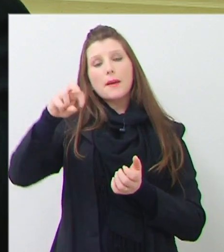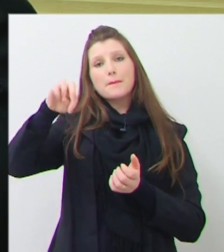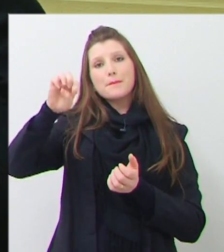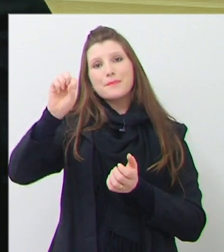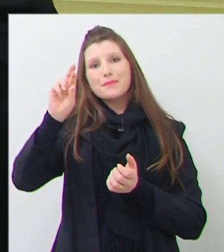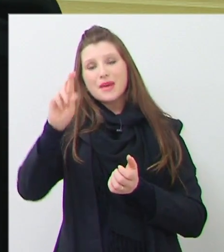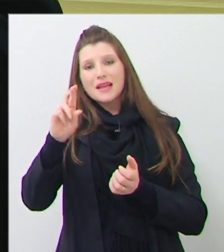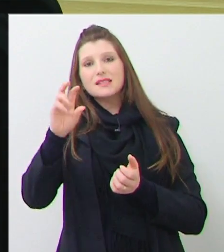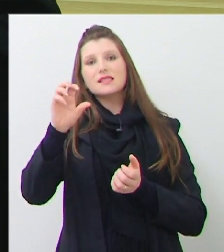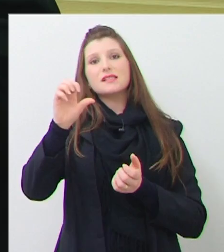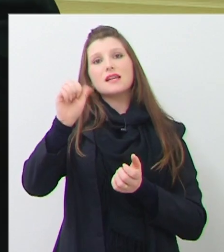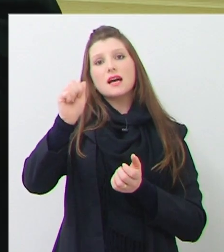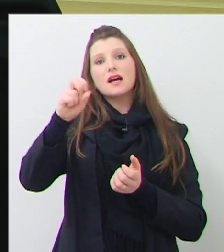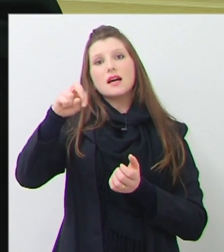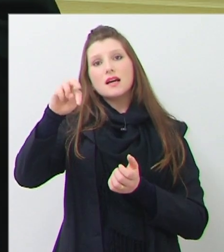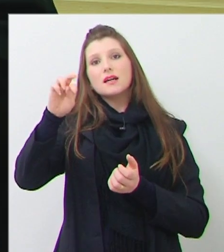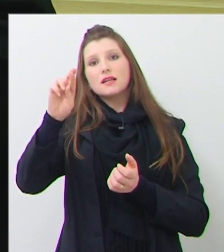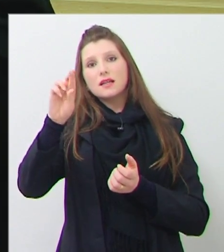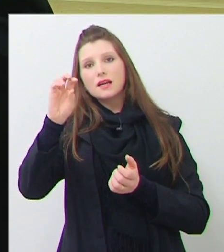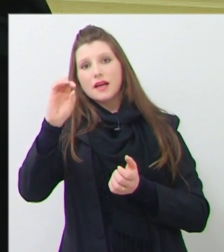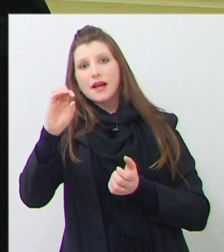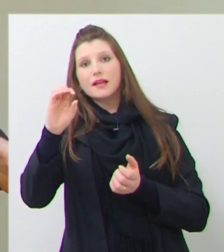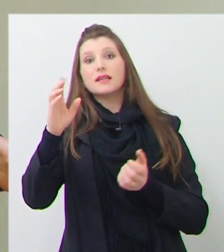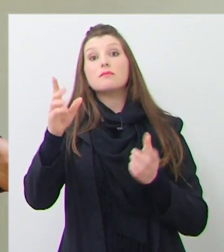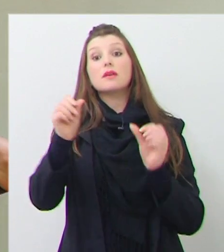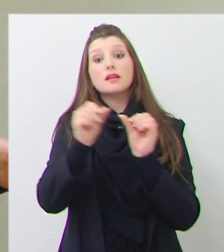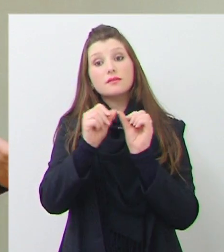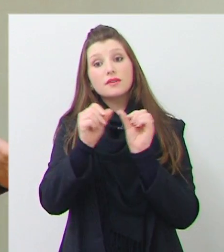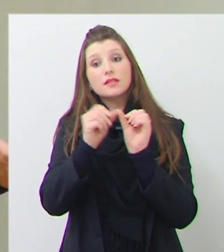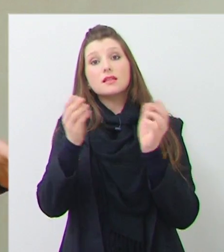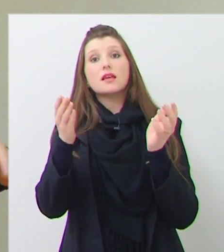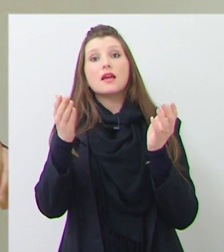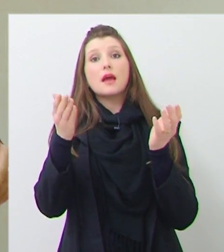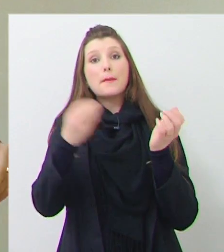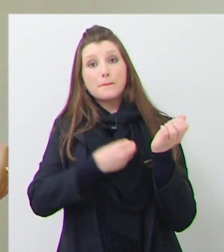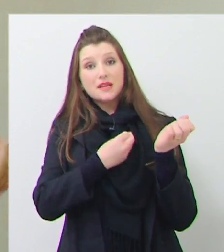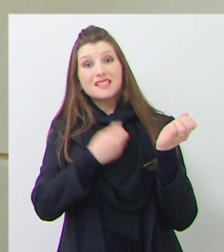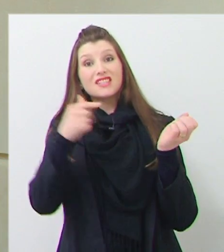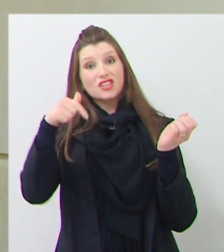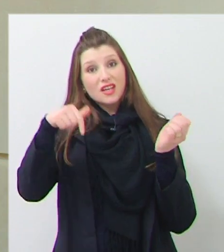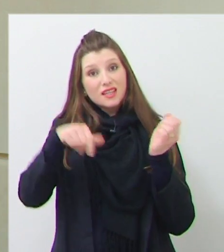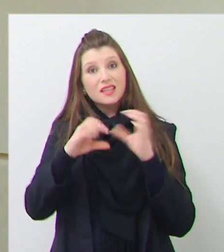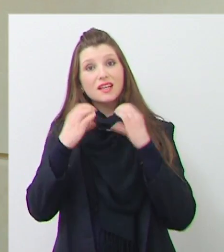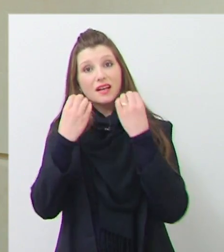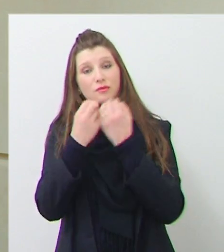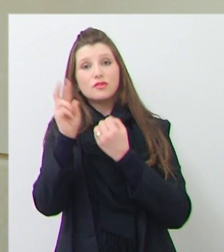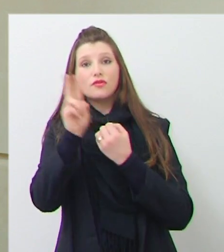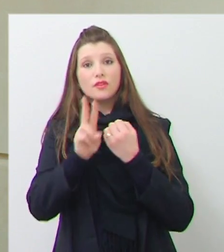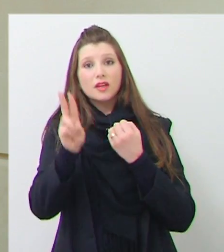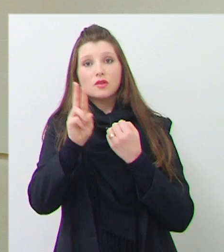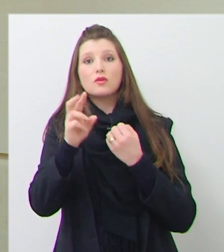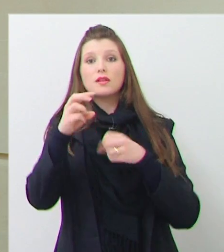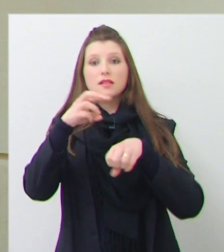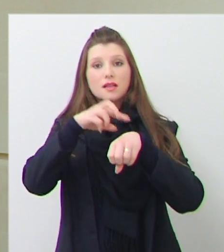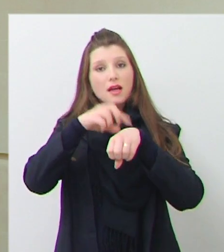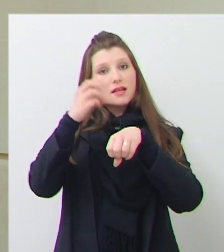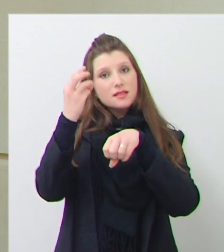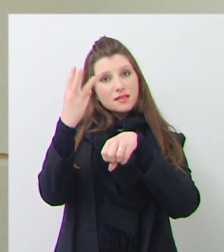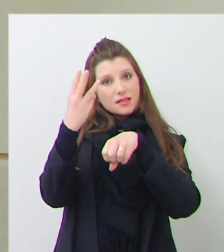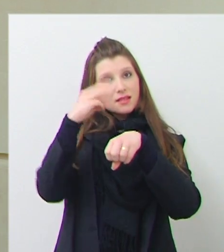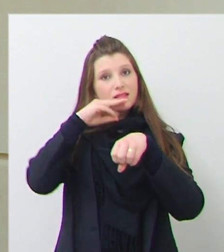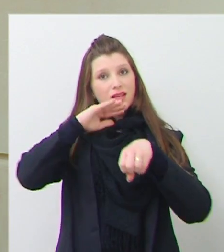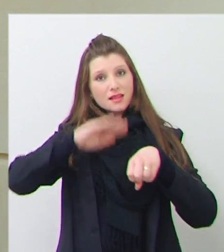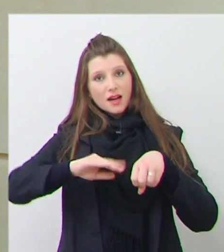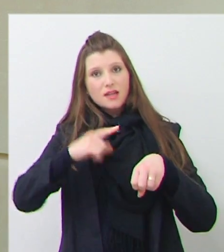AMUREL, para que se façam presentes aqui nessa casa amanhã, às 15h, para que nós possamos debater